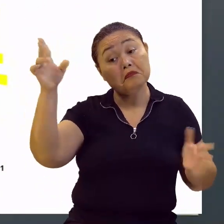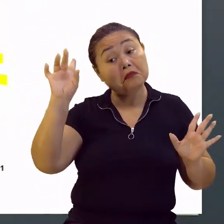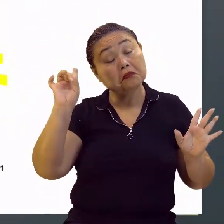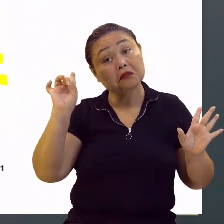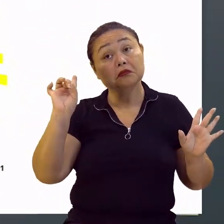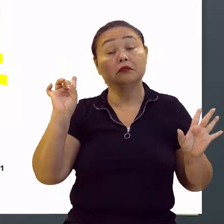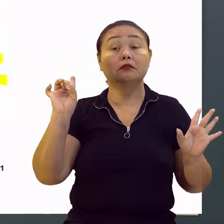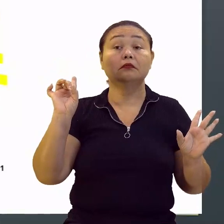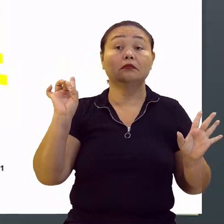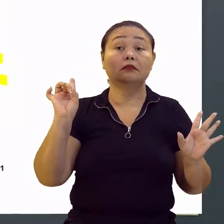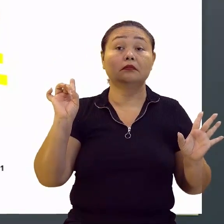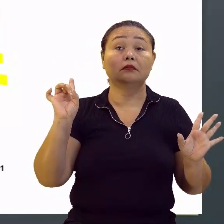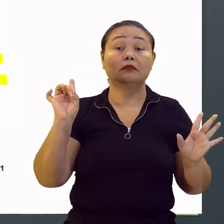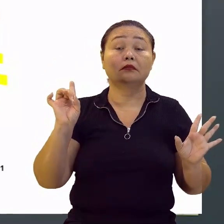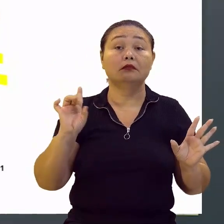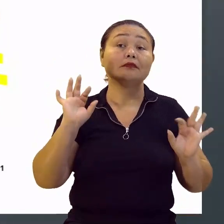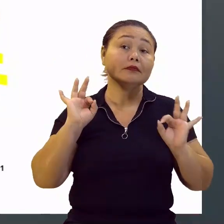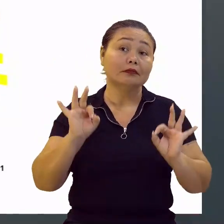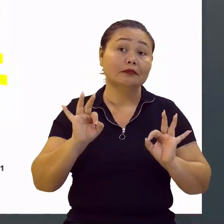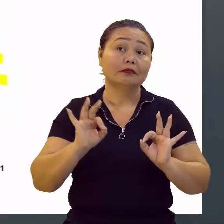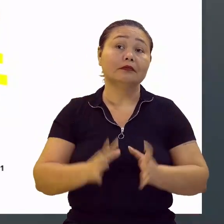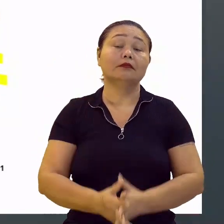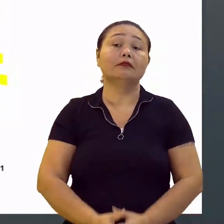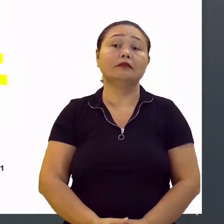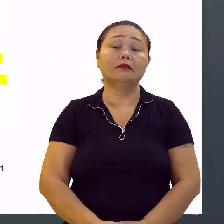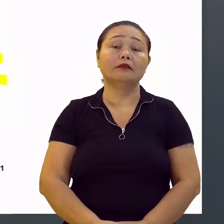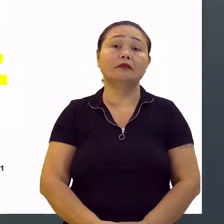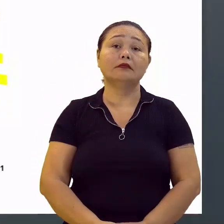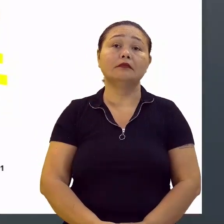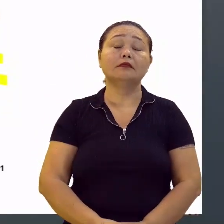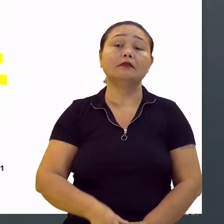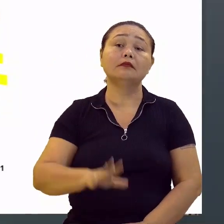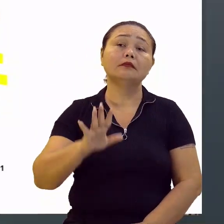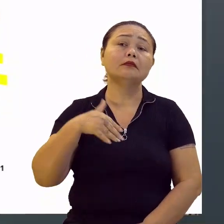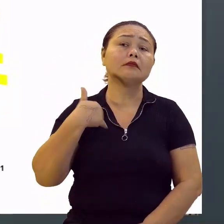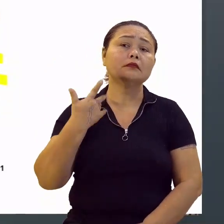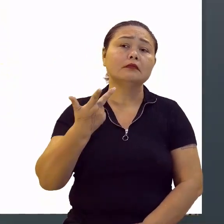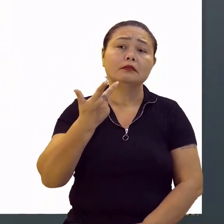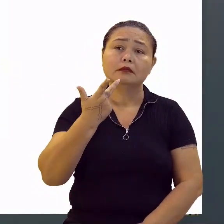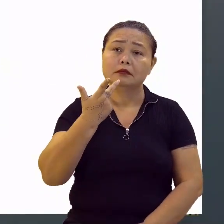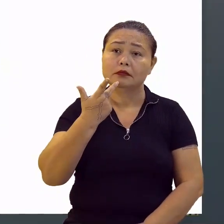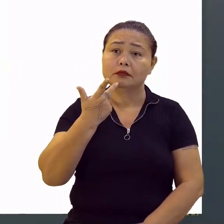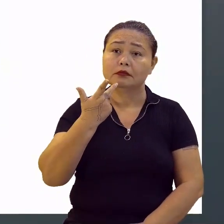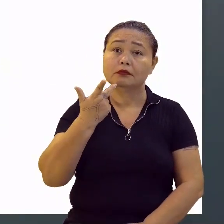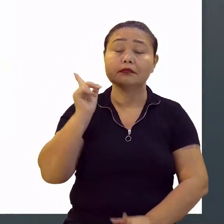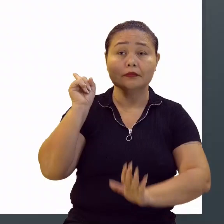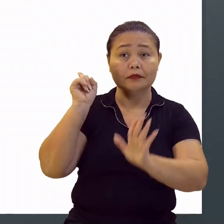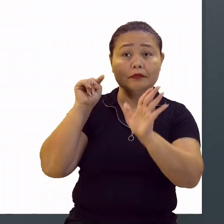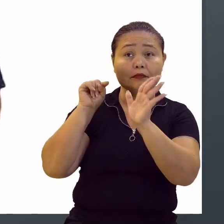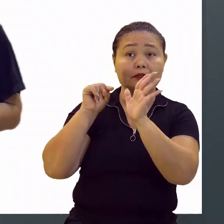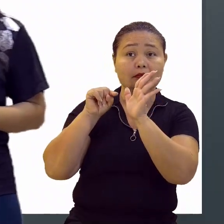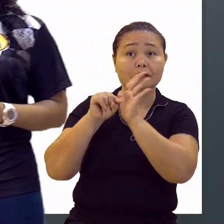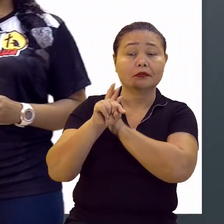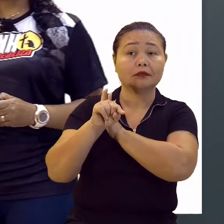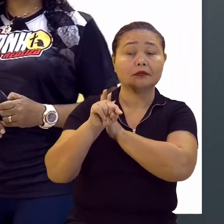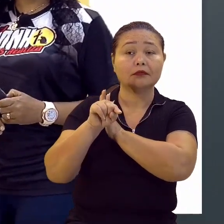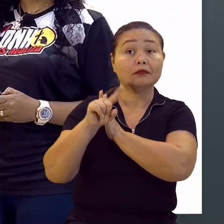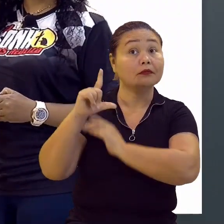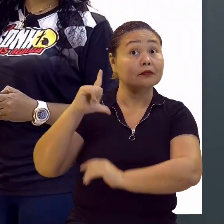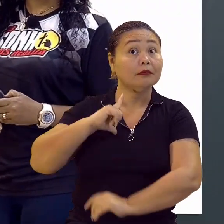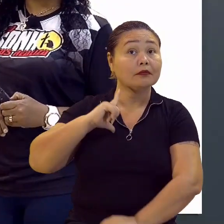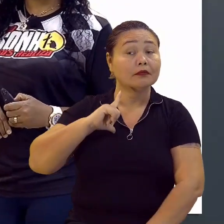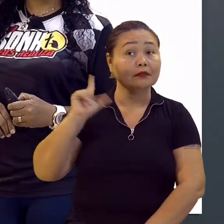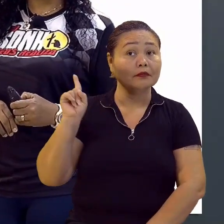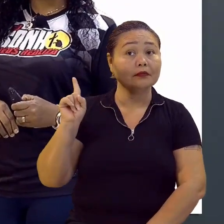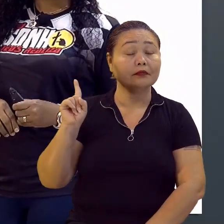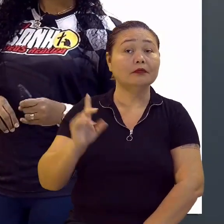mais, certo? Aí o que vem da nossa questão? O que tem? O que a nossa